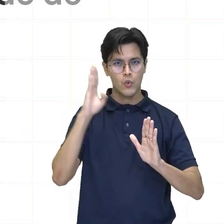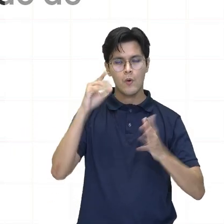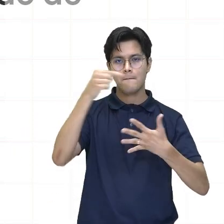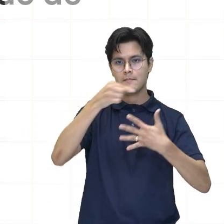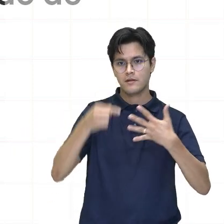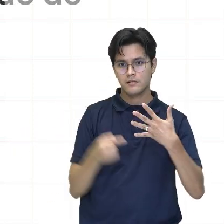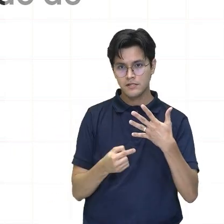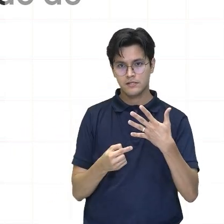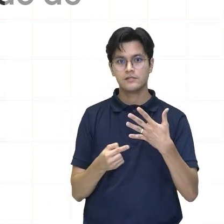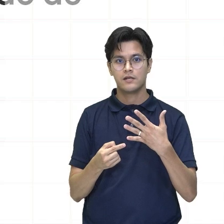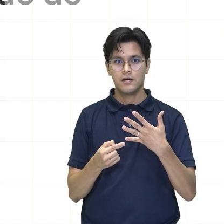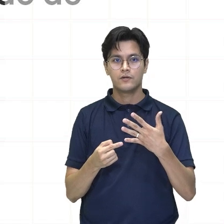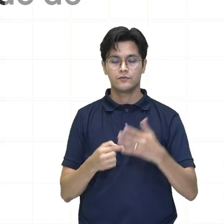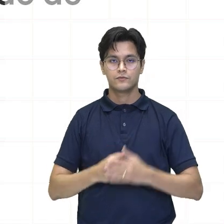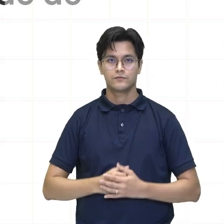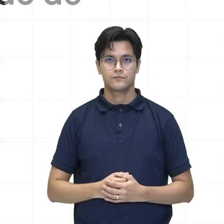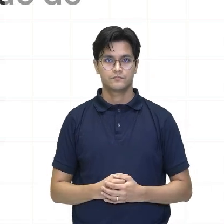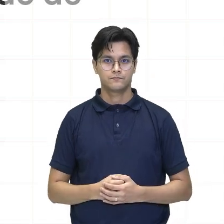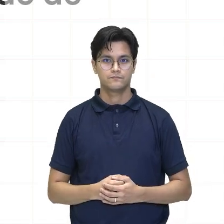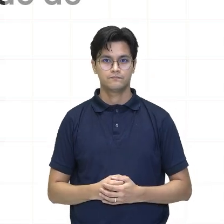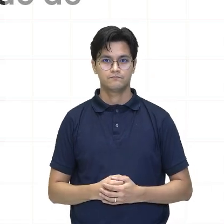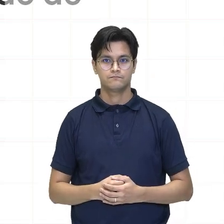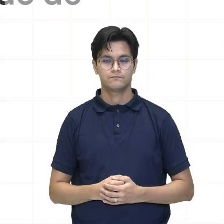região classificada, olha, como